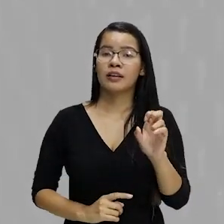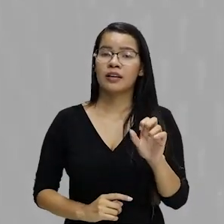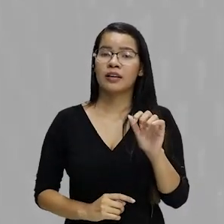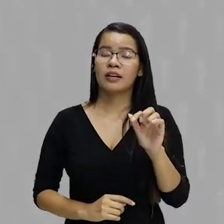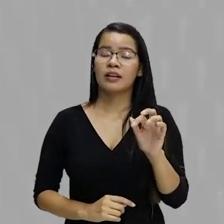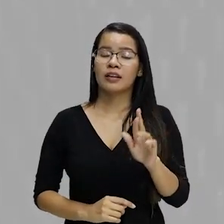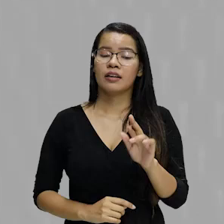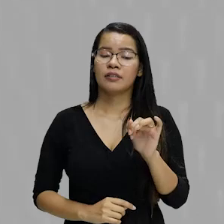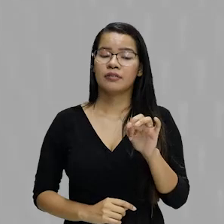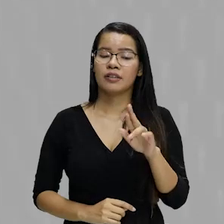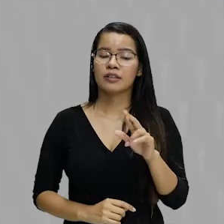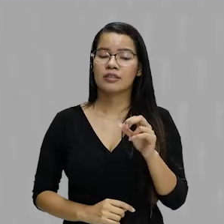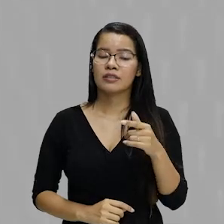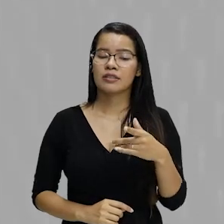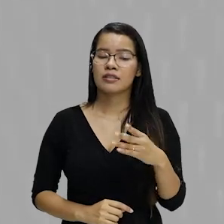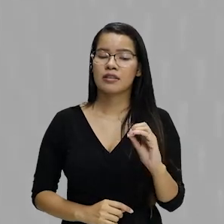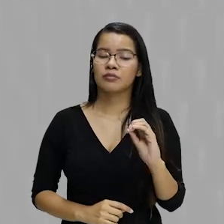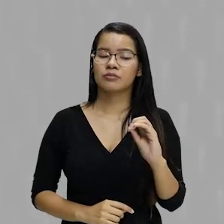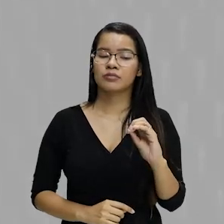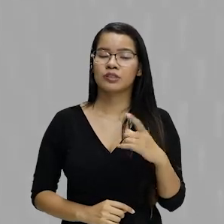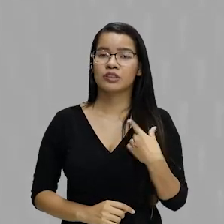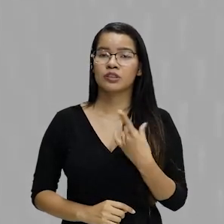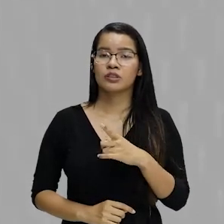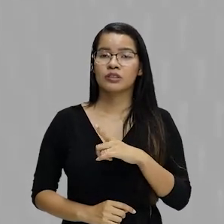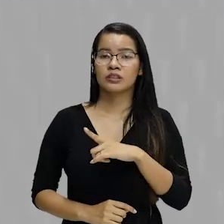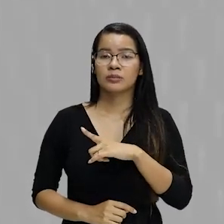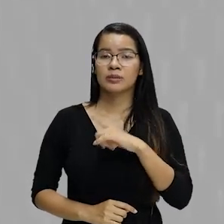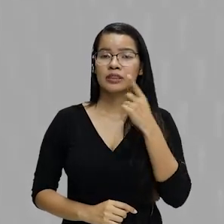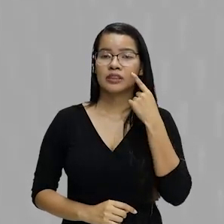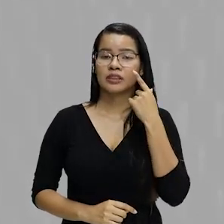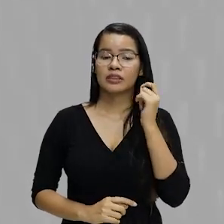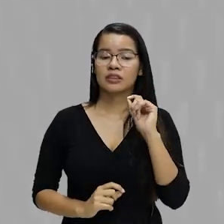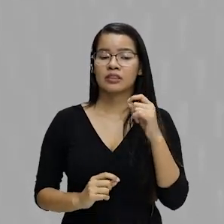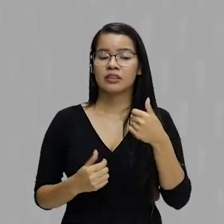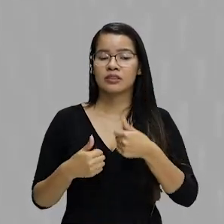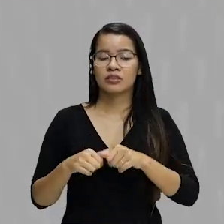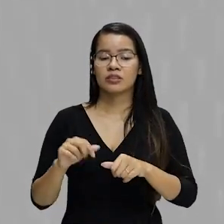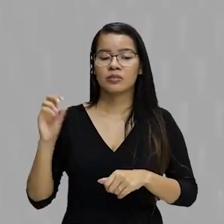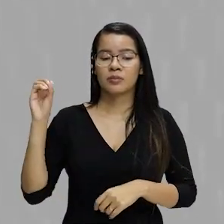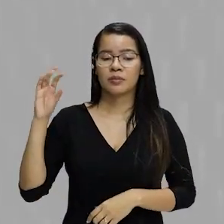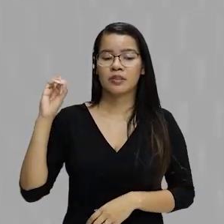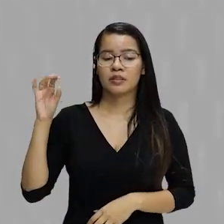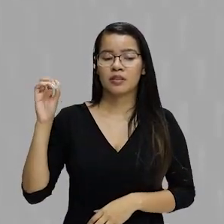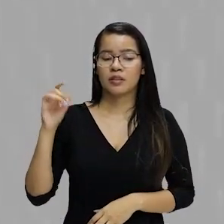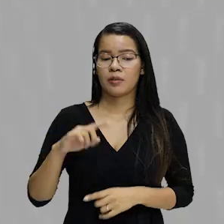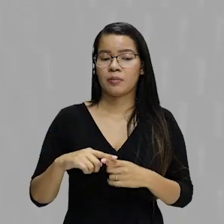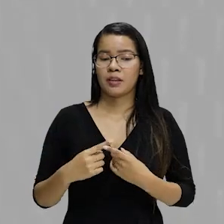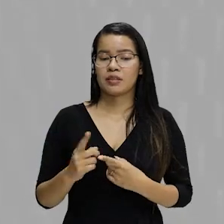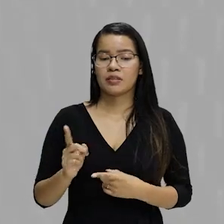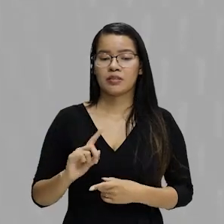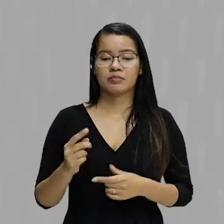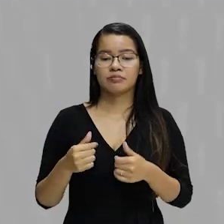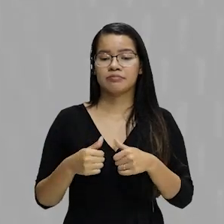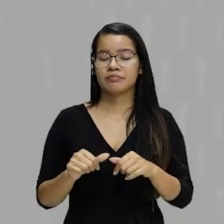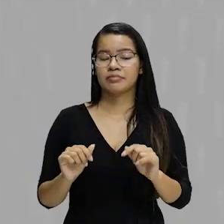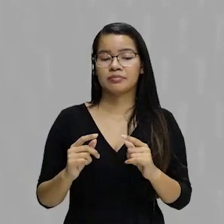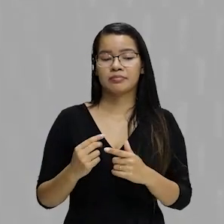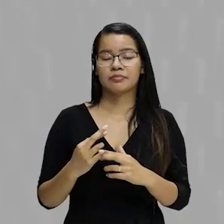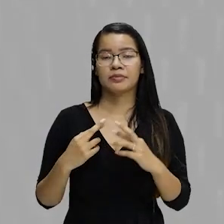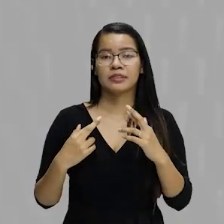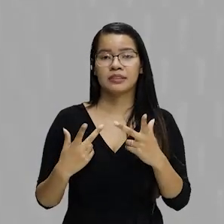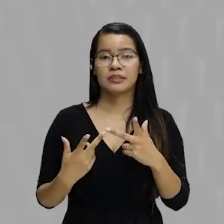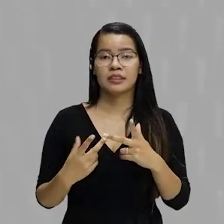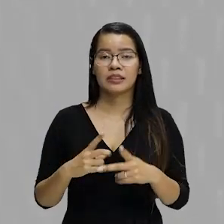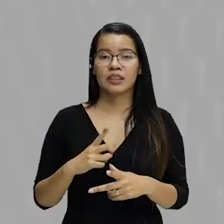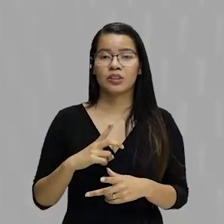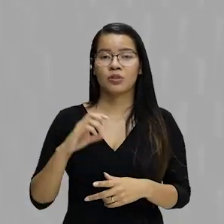pelas camadas gasosas, ela sofre a refração e nós temos a ideia de que ela esteja piscando. Mas ela não pisca, ela tem um